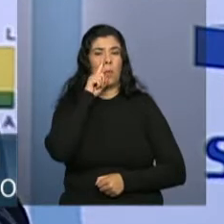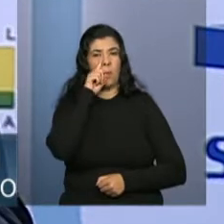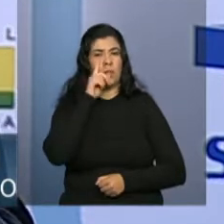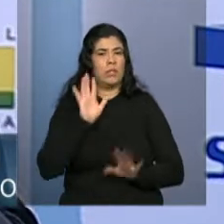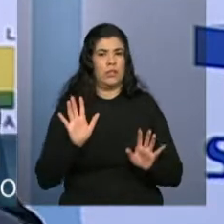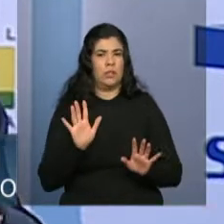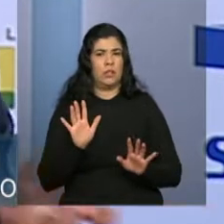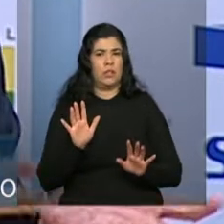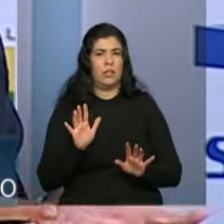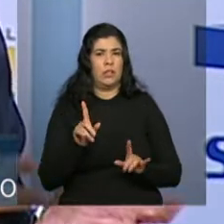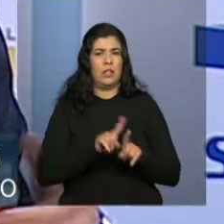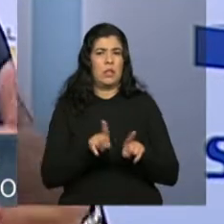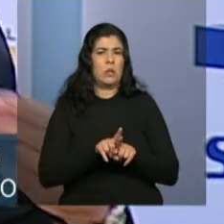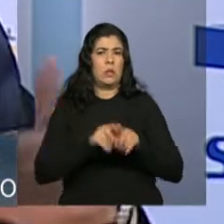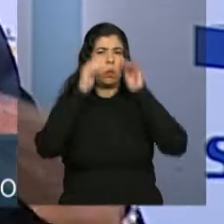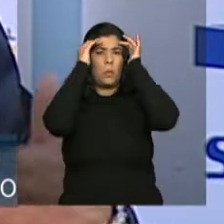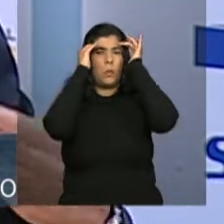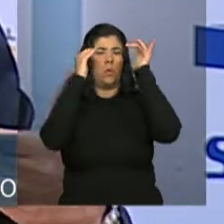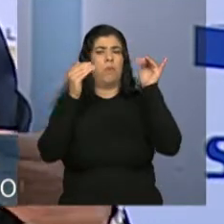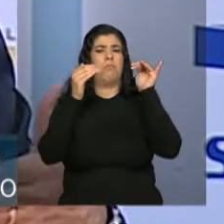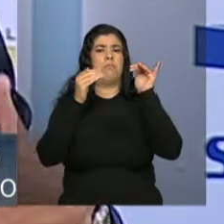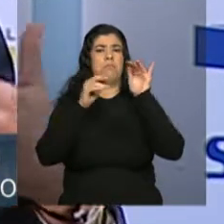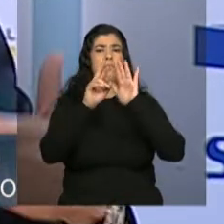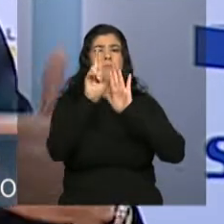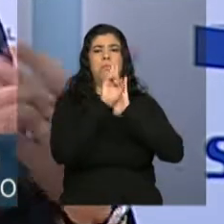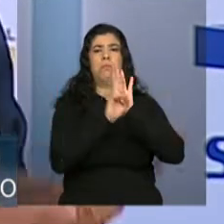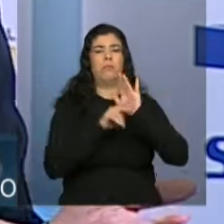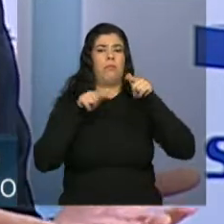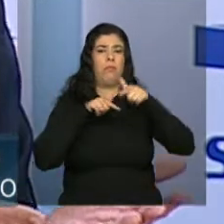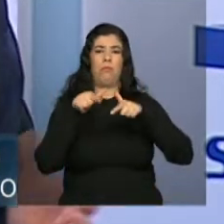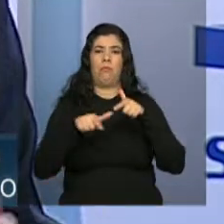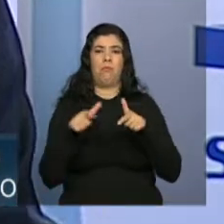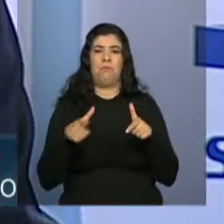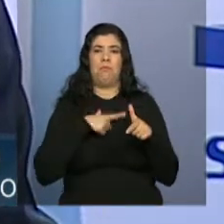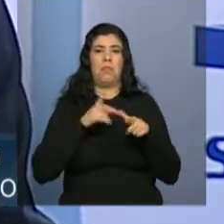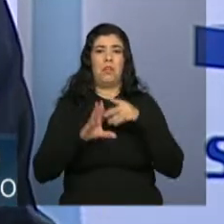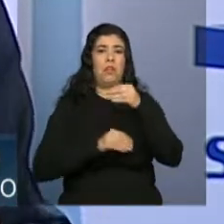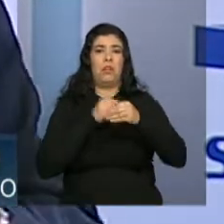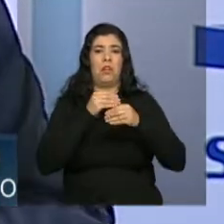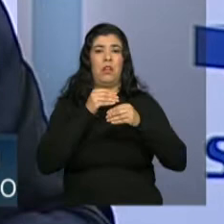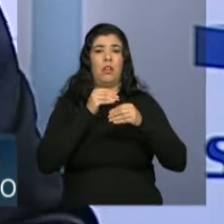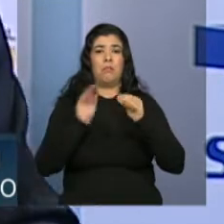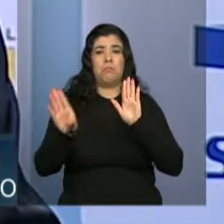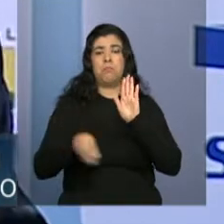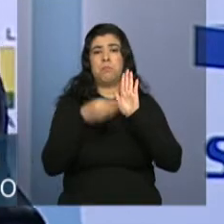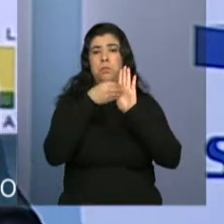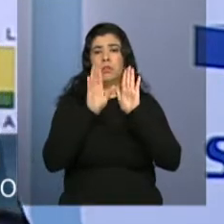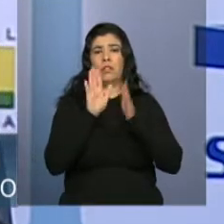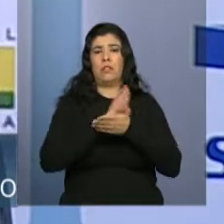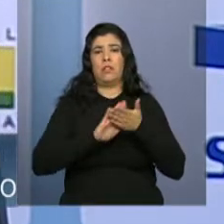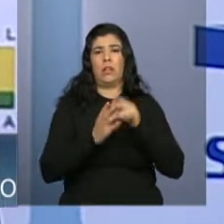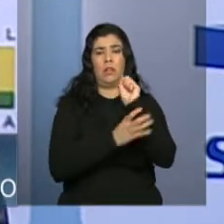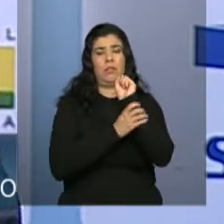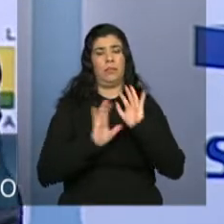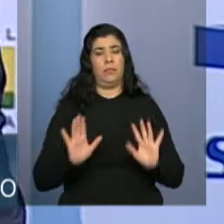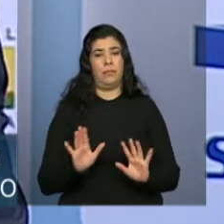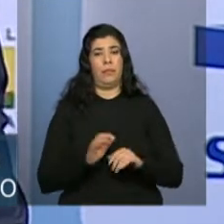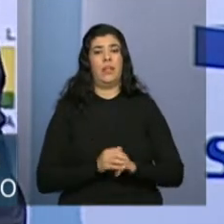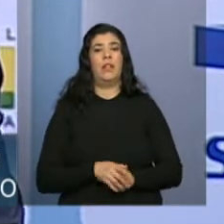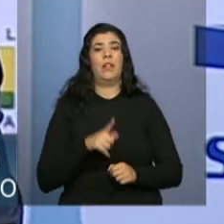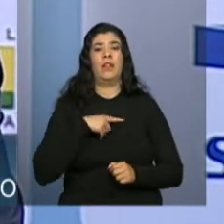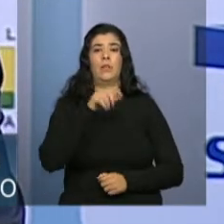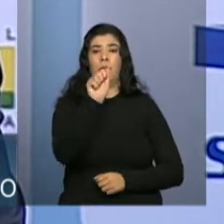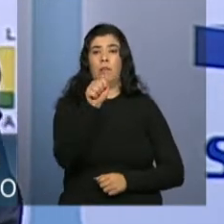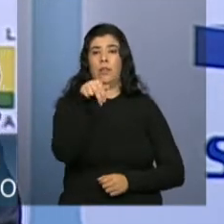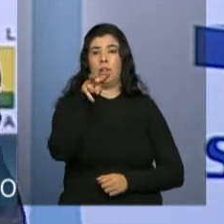vamos assim só para o cumprimento da de trabalhos que não acrescentam na insegurança então é a Vila fez aí a